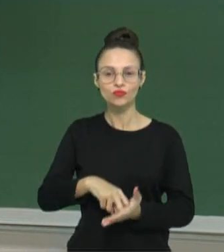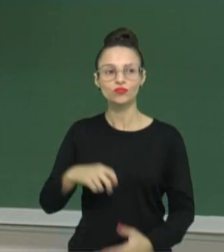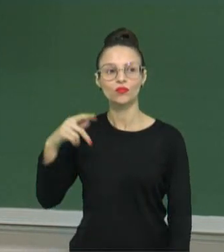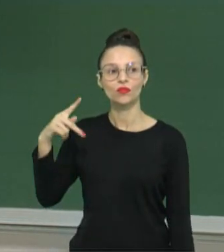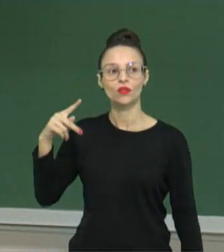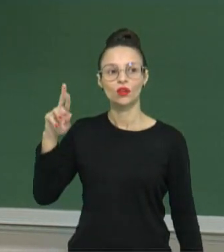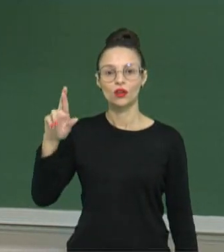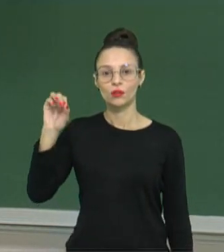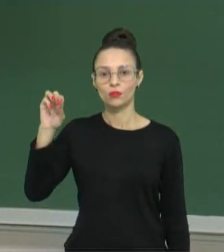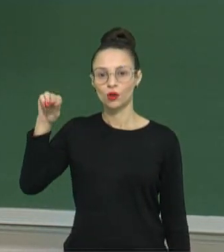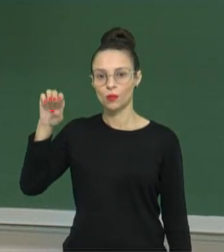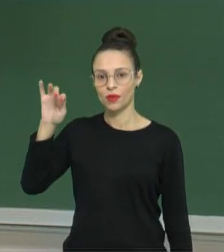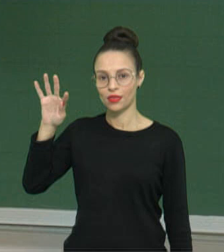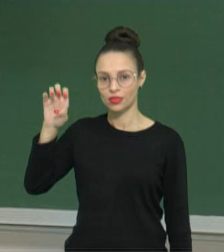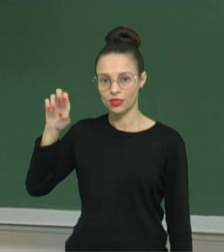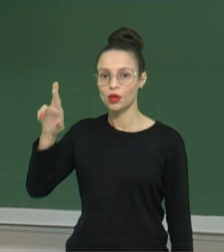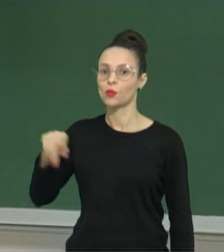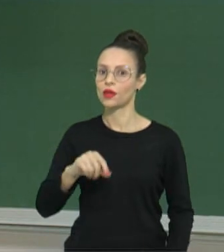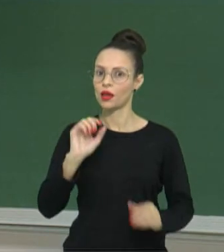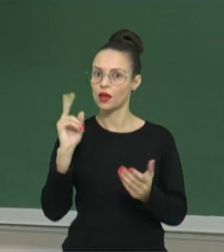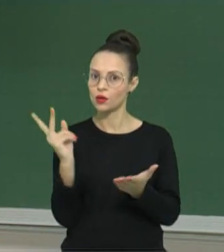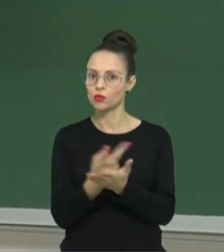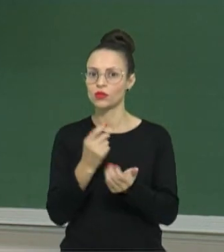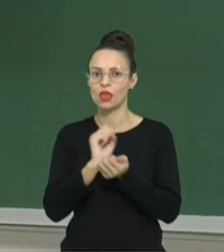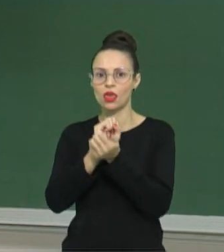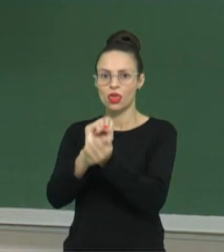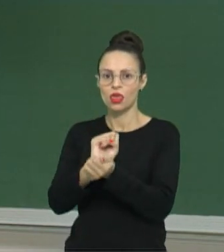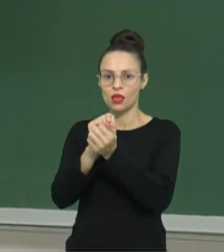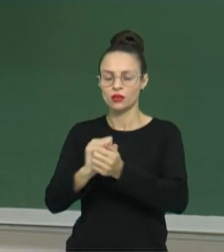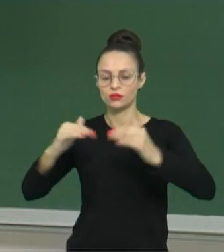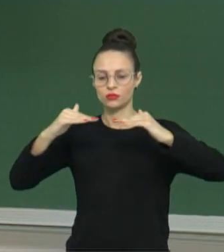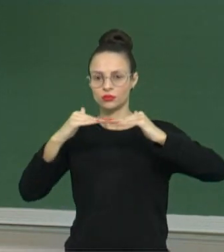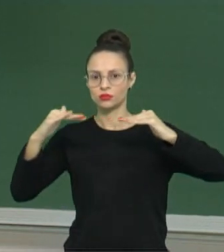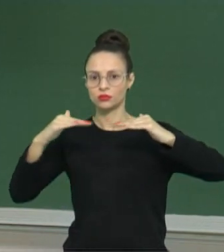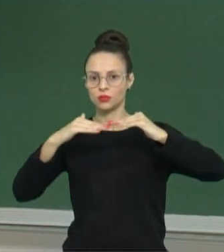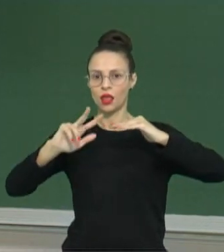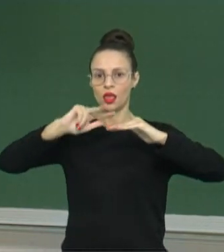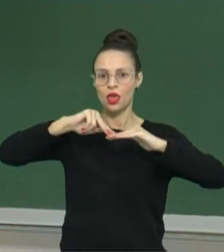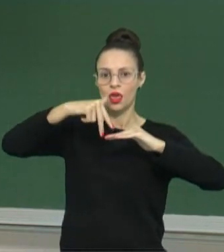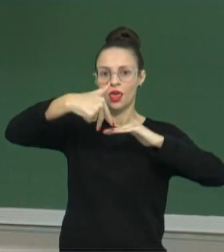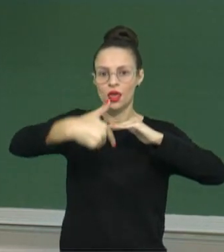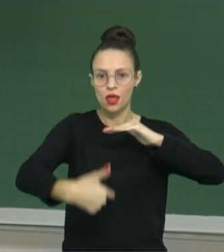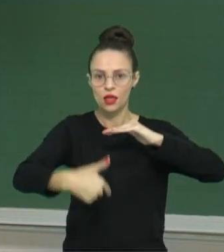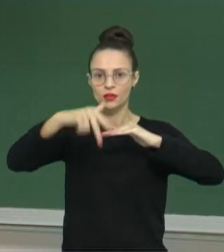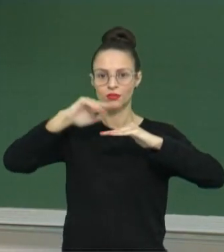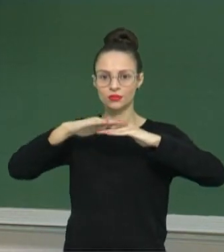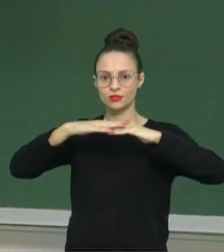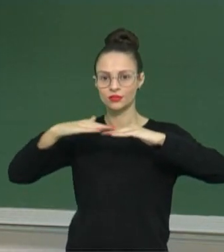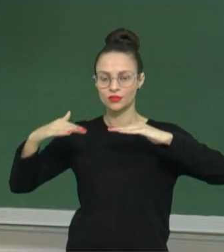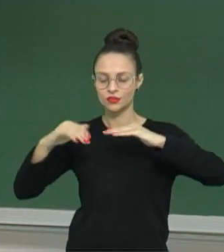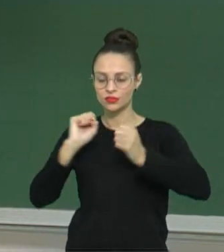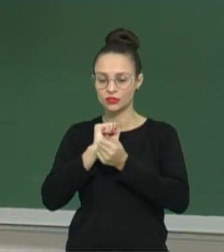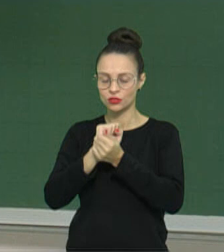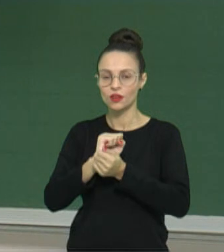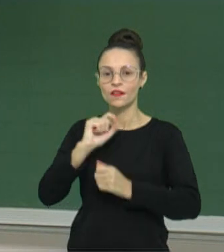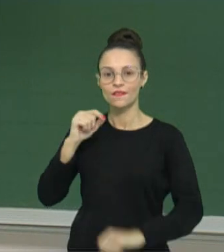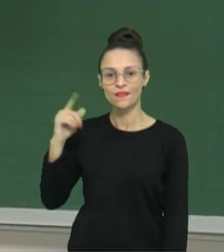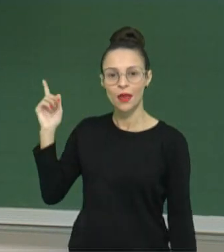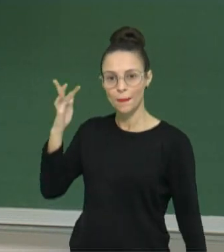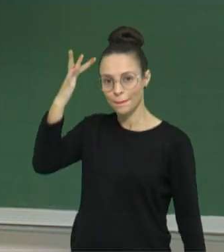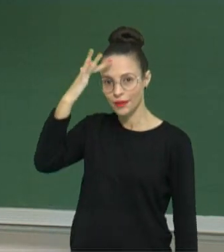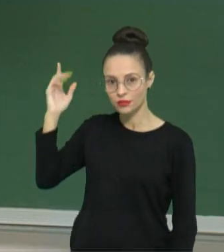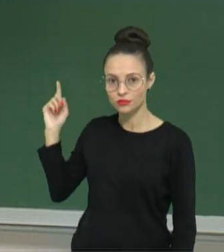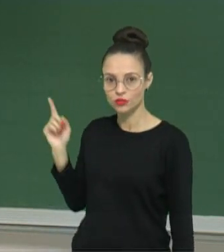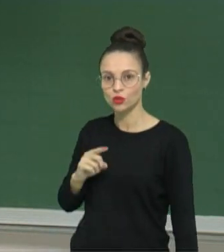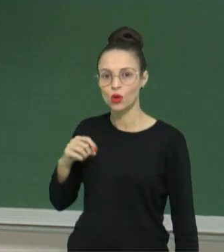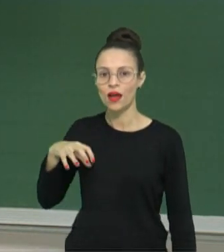que foi acorrentado, né, num penhasco, e todos os dias vinha um abutre